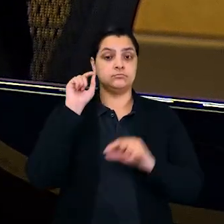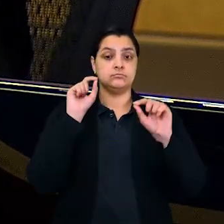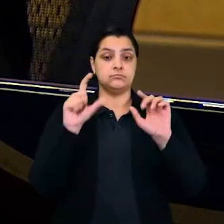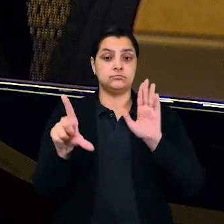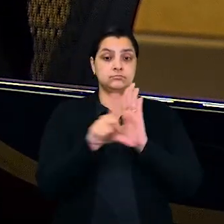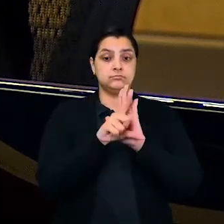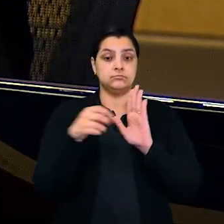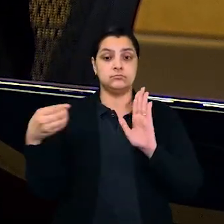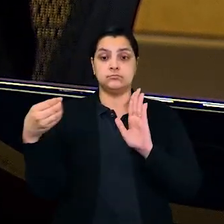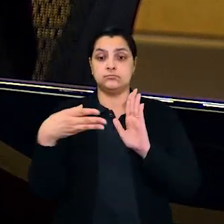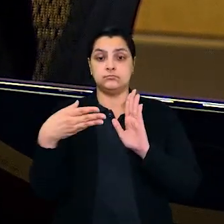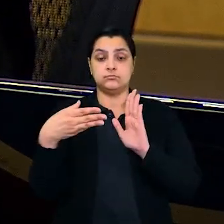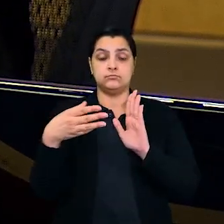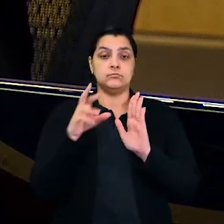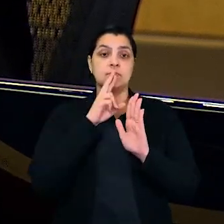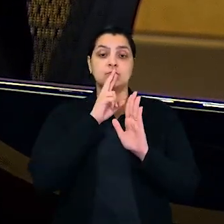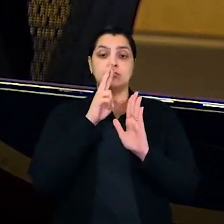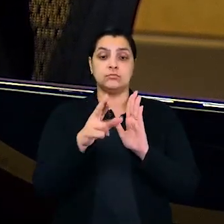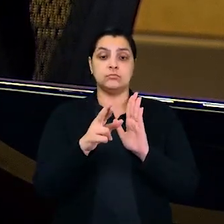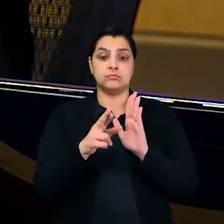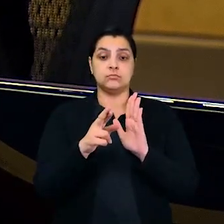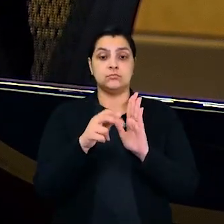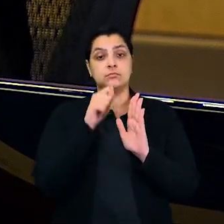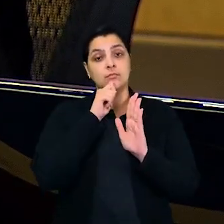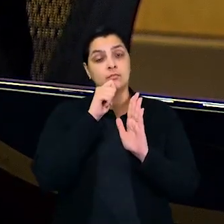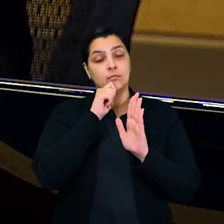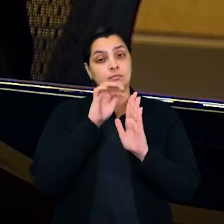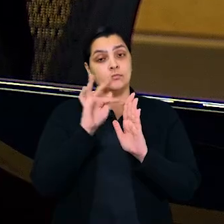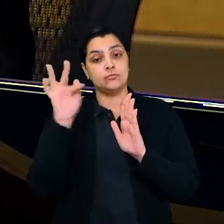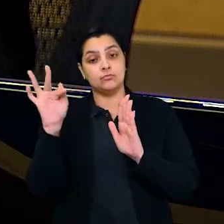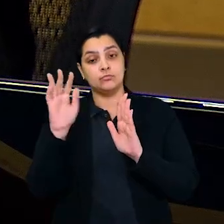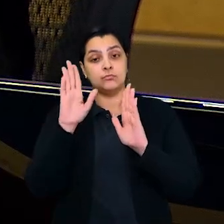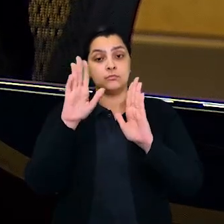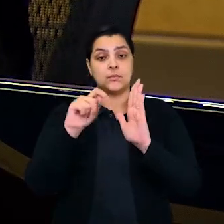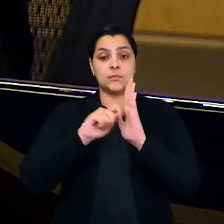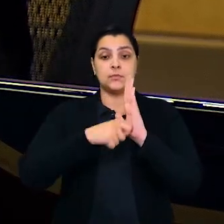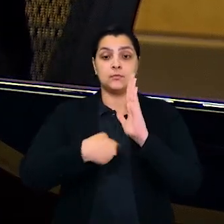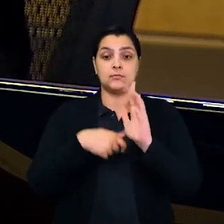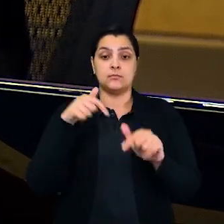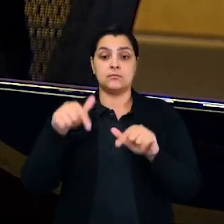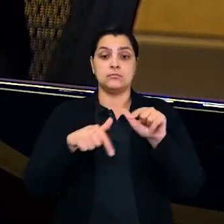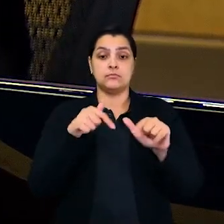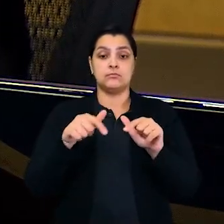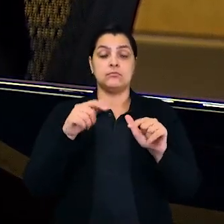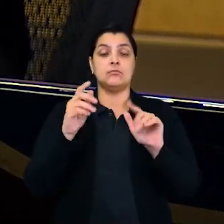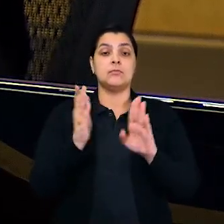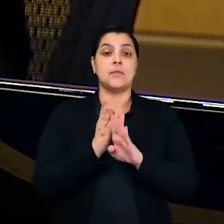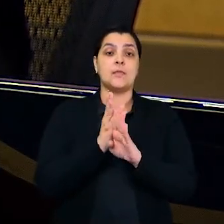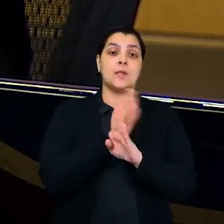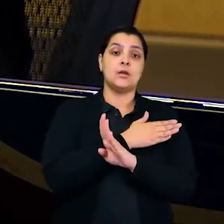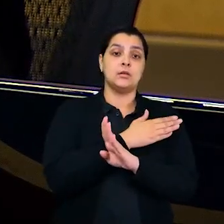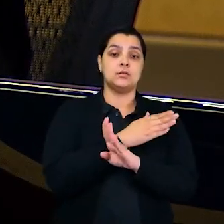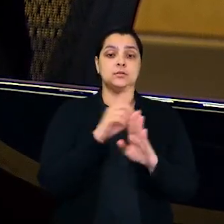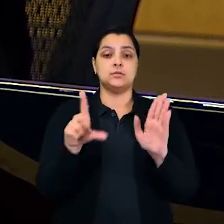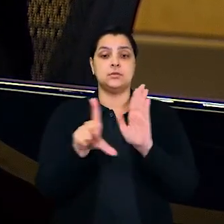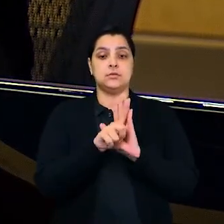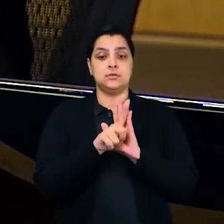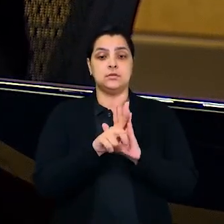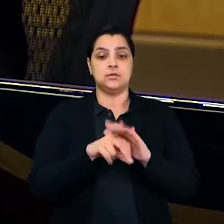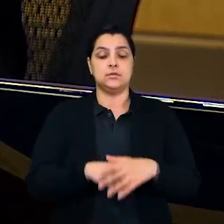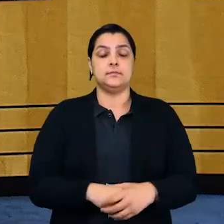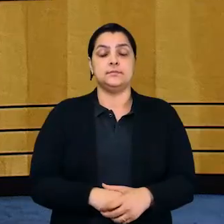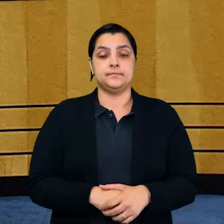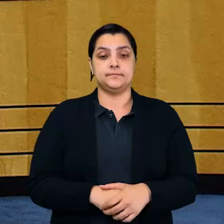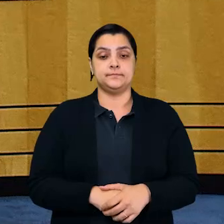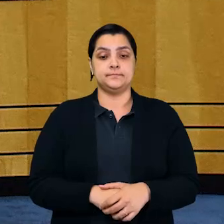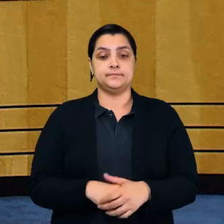de que a lei nova não produz efeitos, ainda que futuros, sobre contratos de trabalho celebrados anteriormente à sua